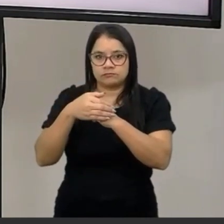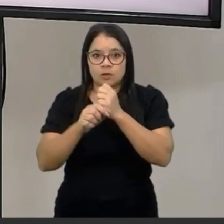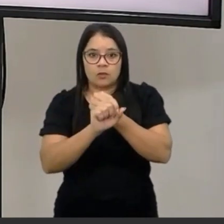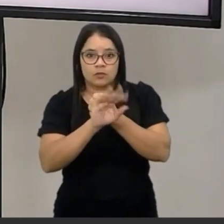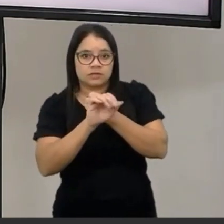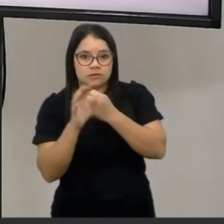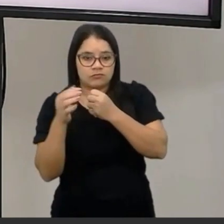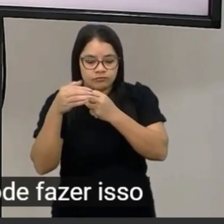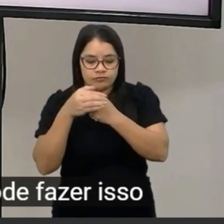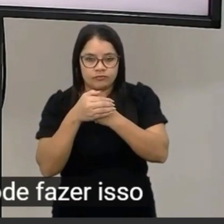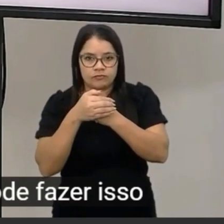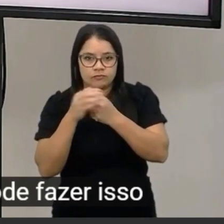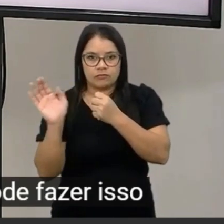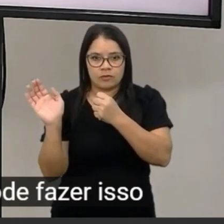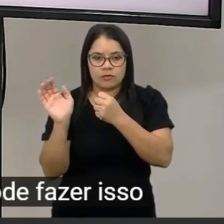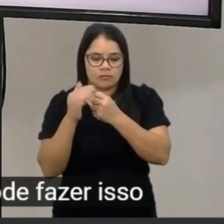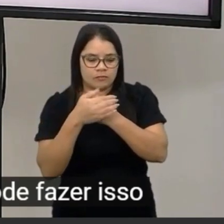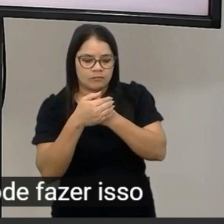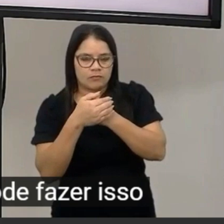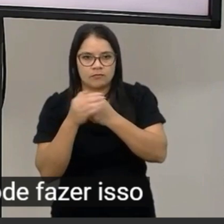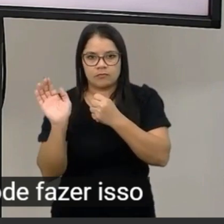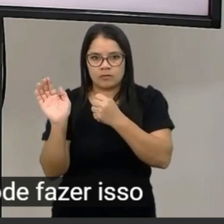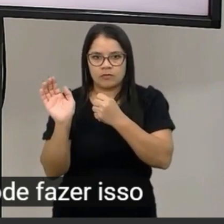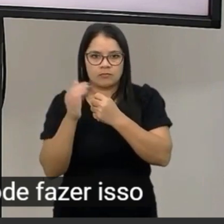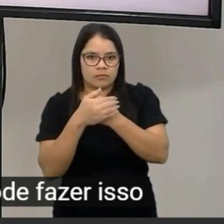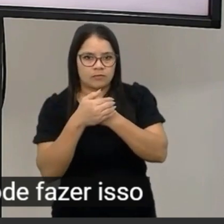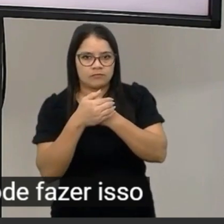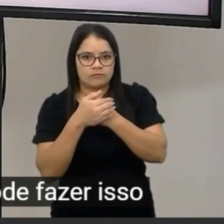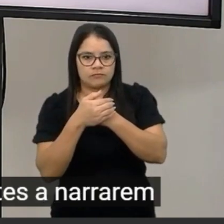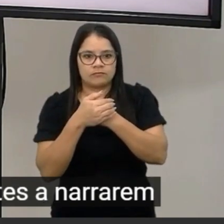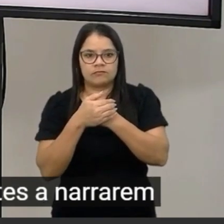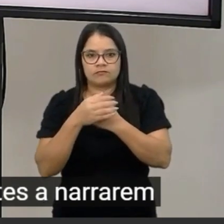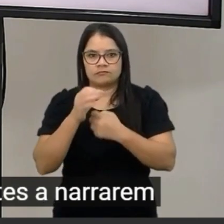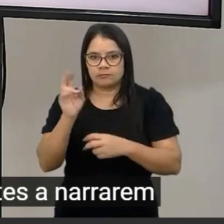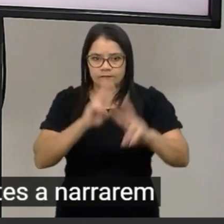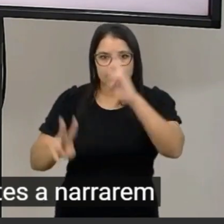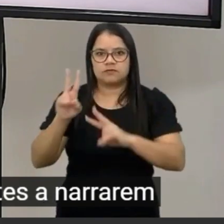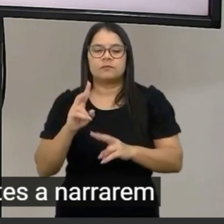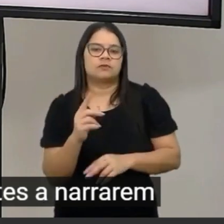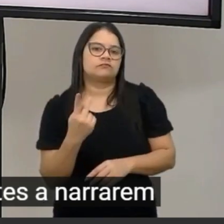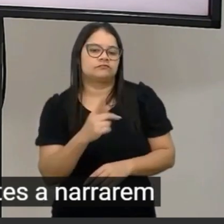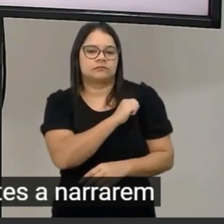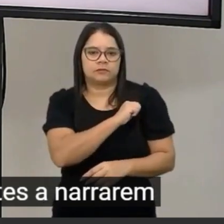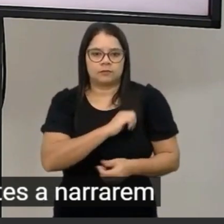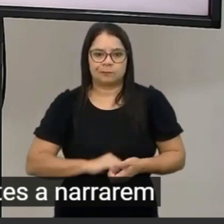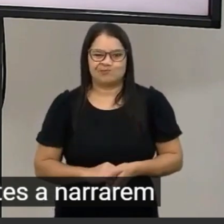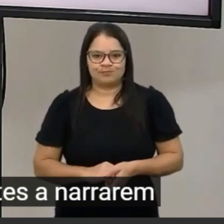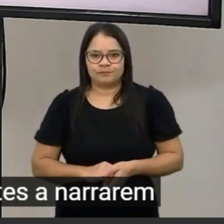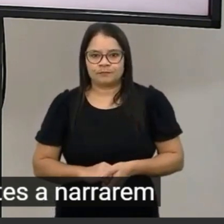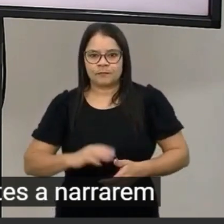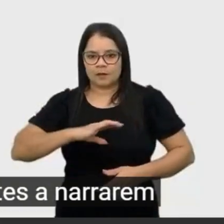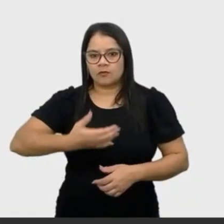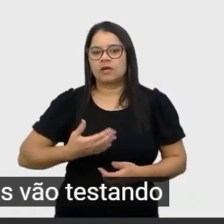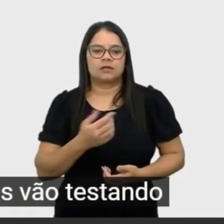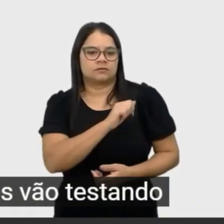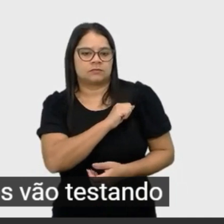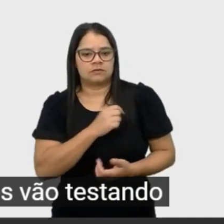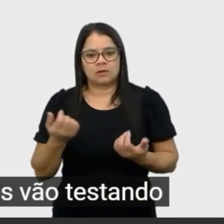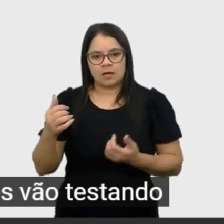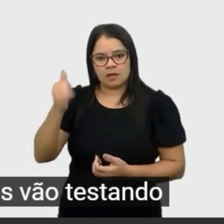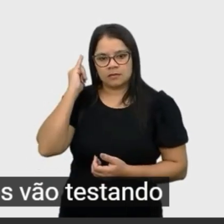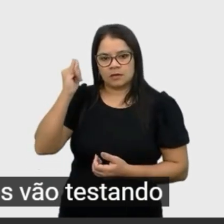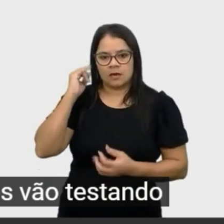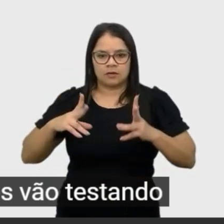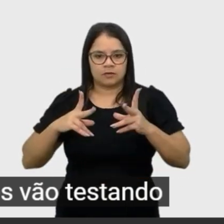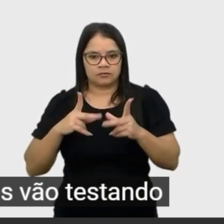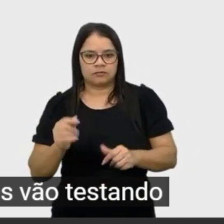o sensor de luz, tá? E tirando a mão para a luz adentrar e ele poder acender. Então, você pode fazer isso visualmente aí para os nossos estudantes. Encoraje os estudantes a narrar o